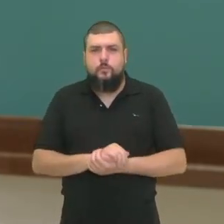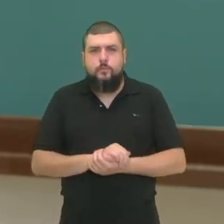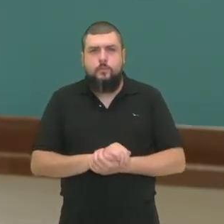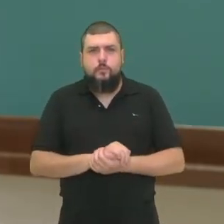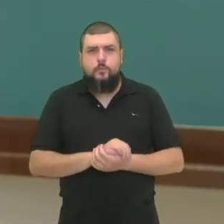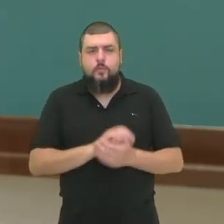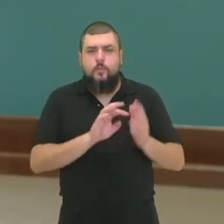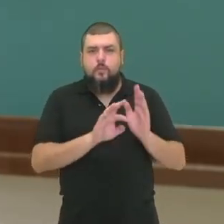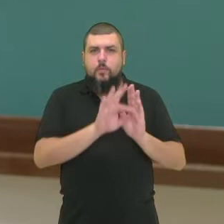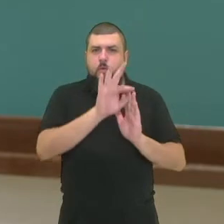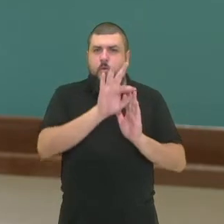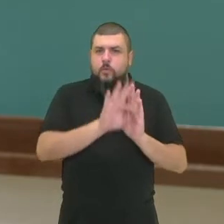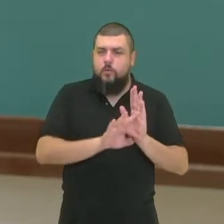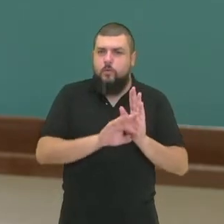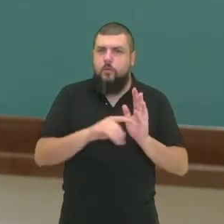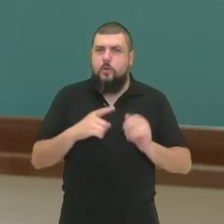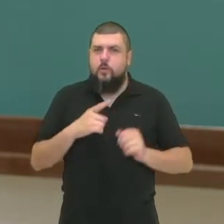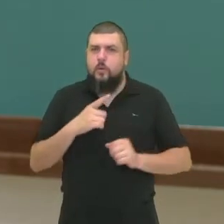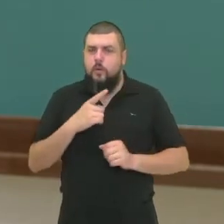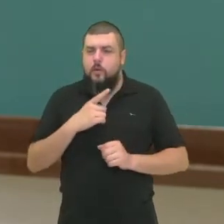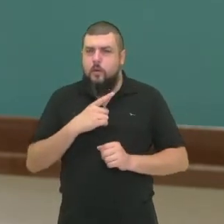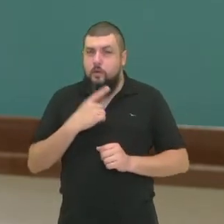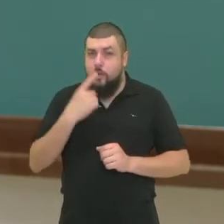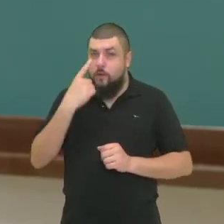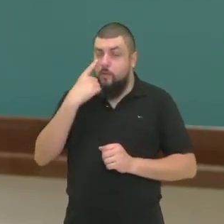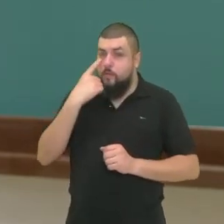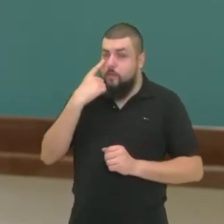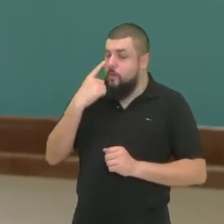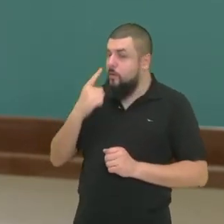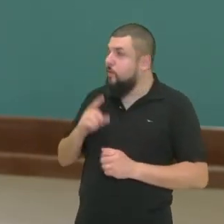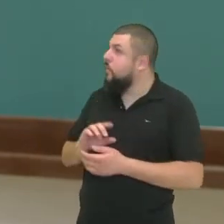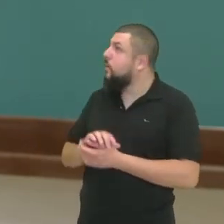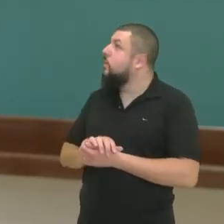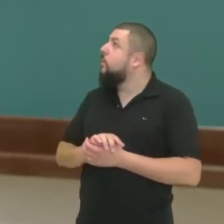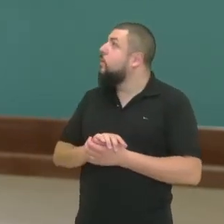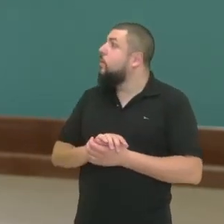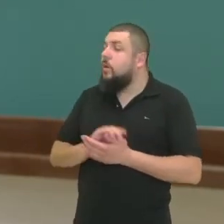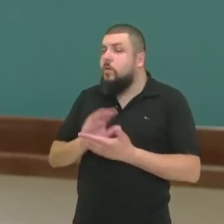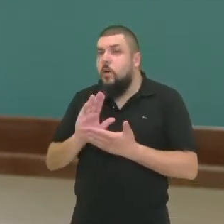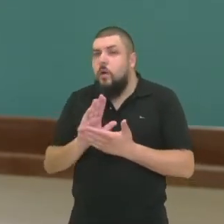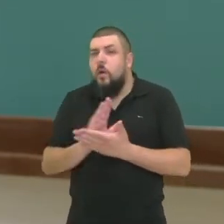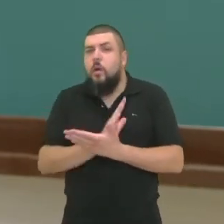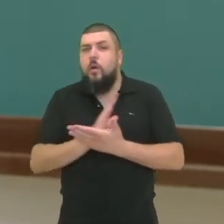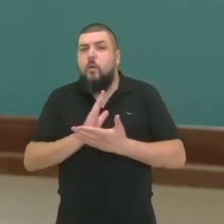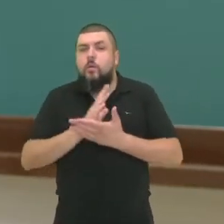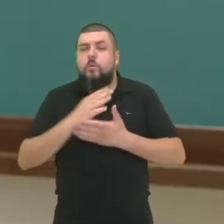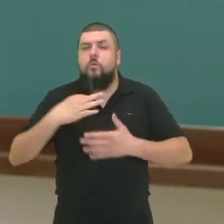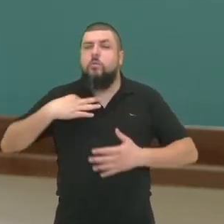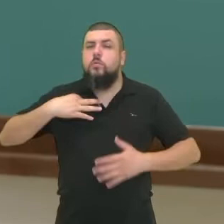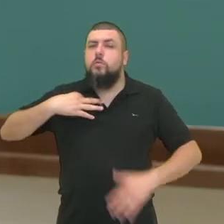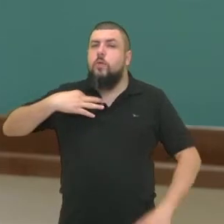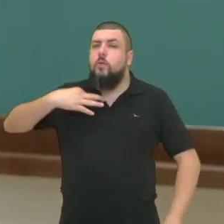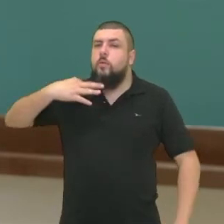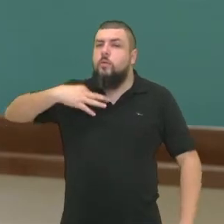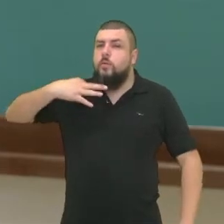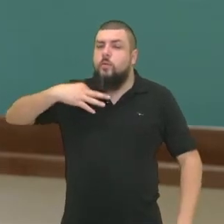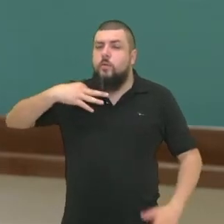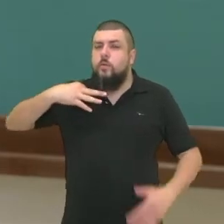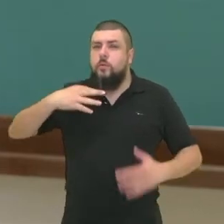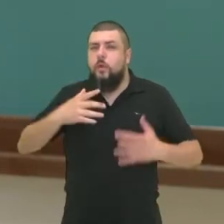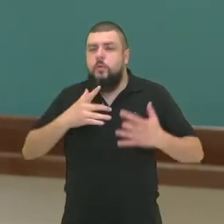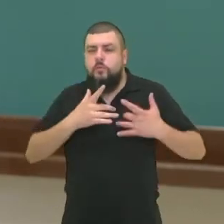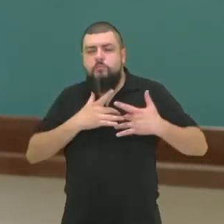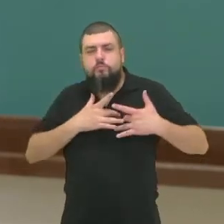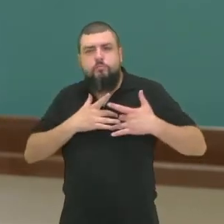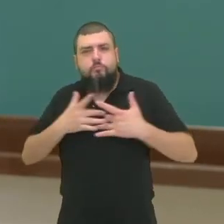ó, um esforço dos voluntários, né? A entidade atuando na área social, o nome da